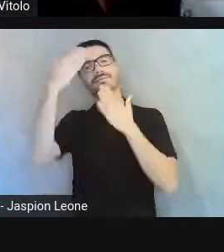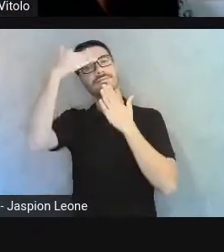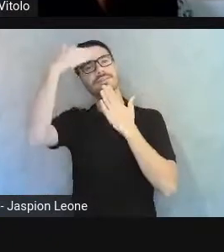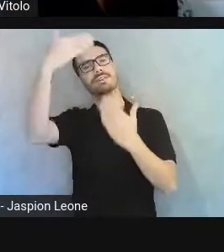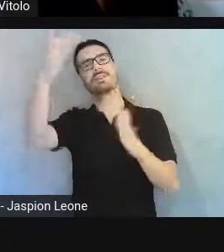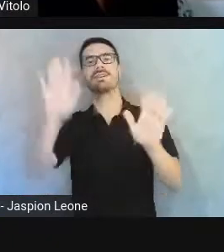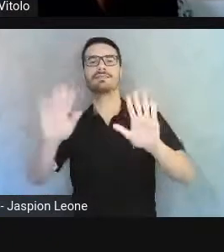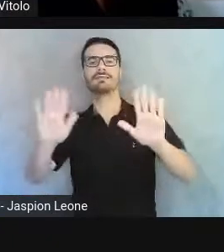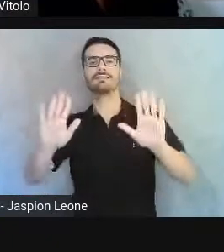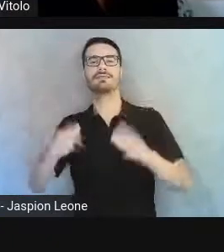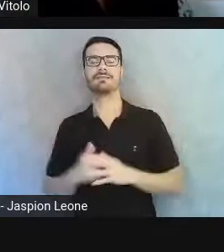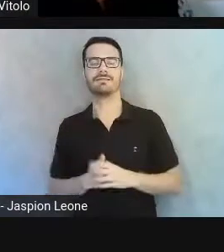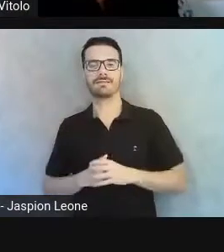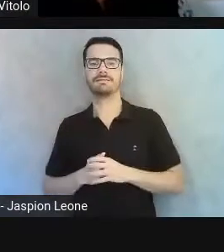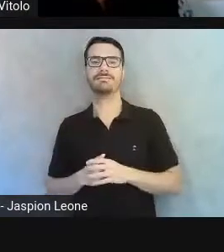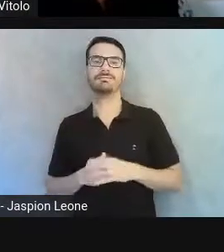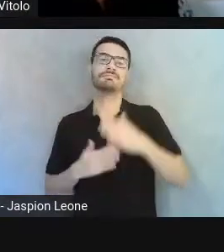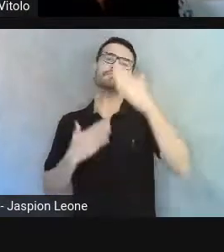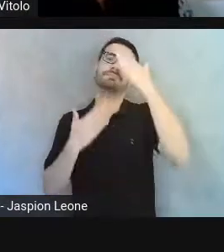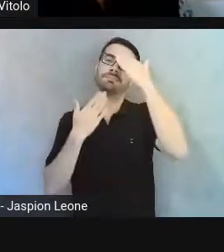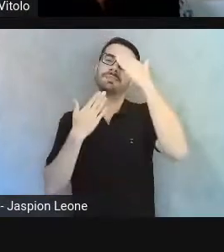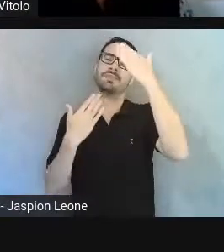Ok. Obrigada, Fabiano.